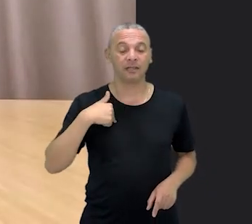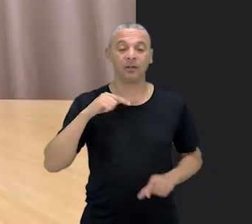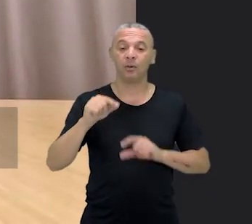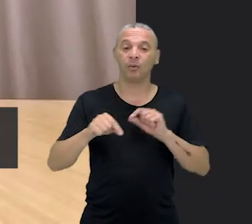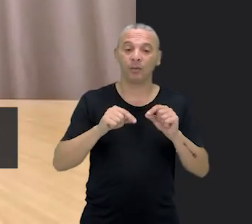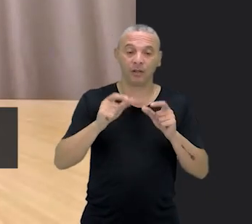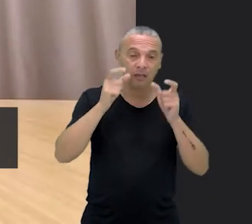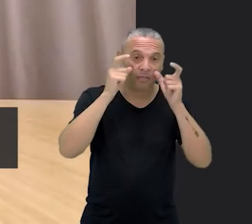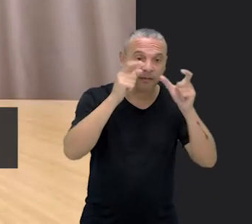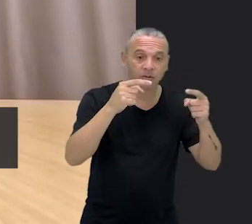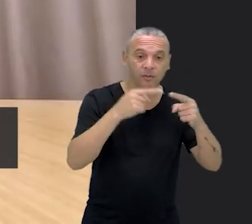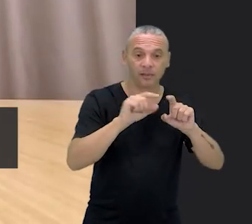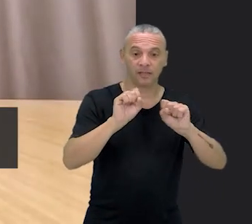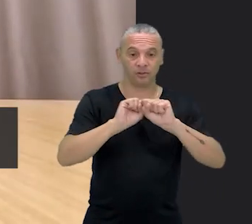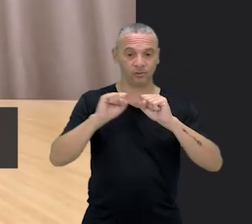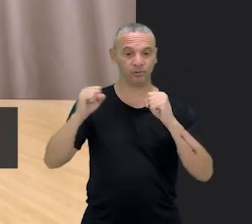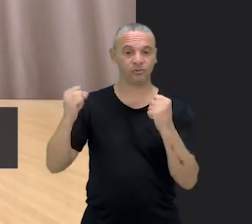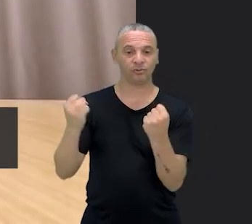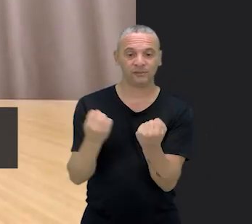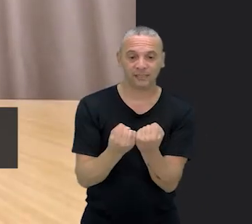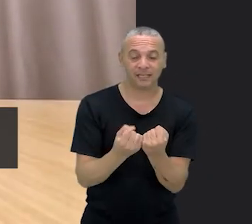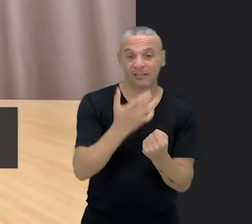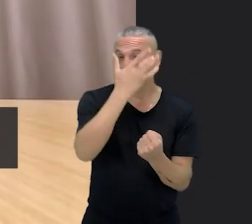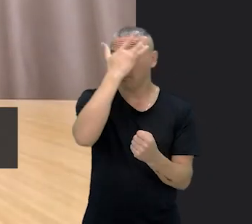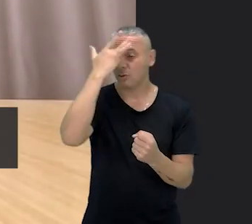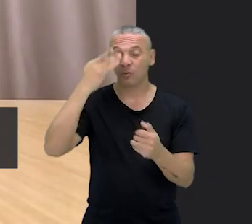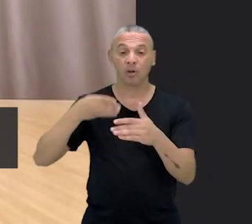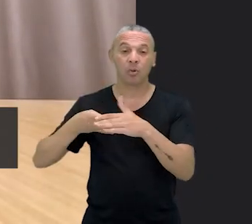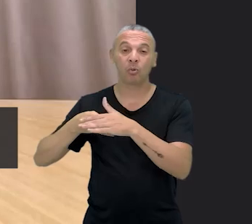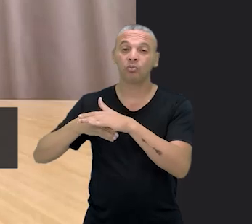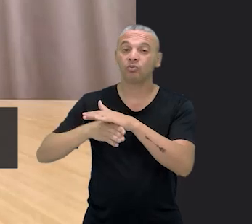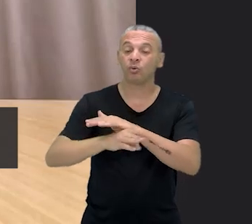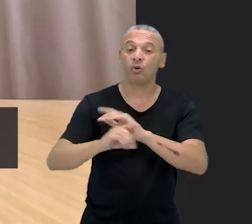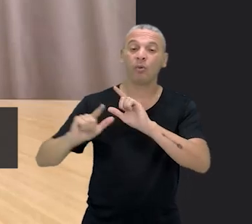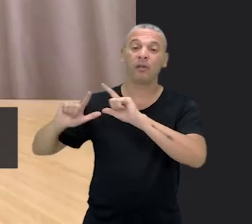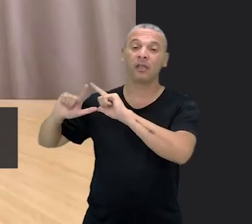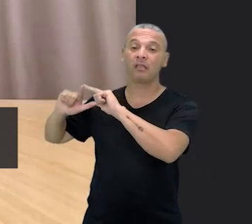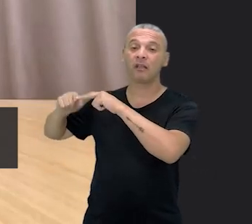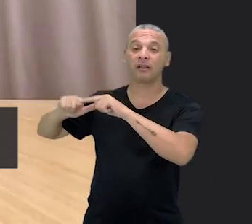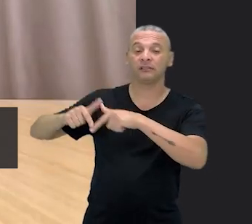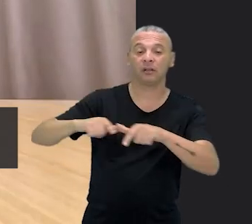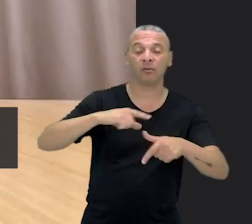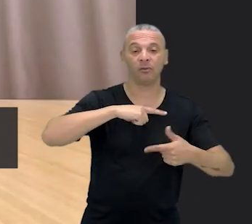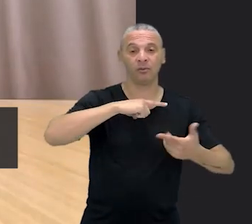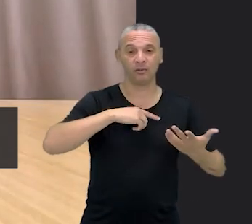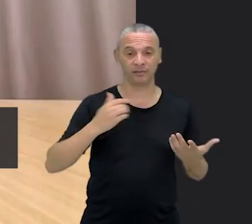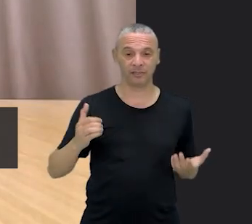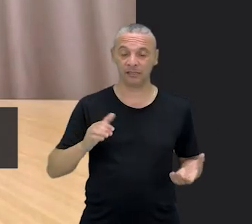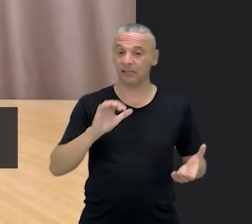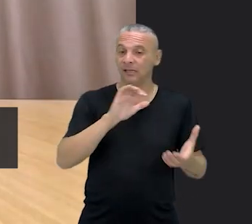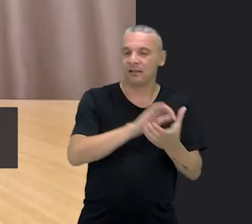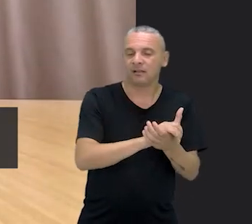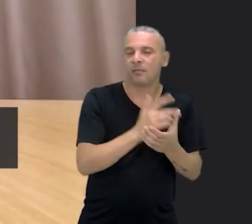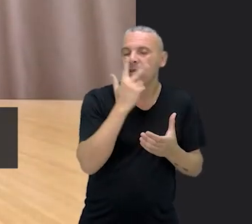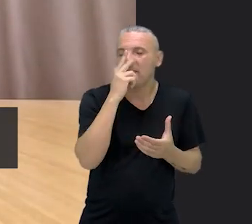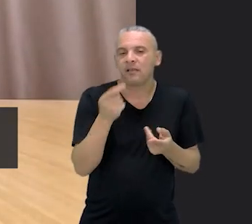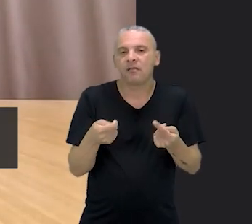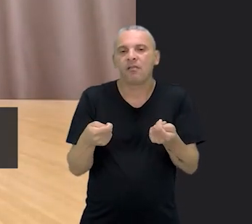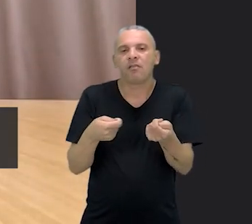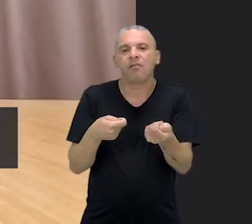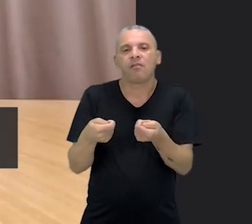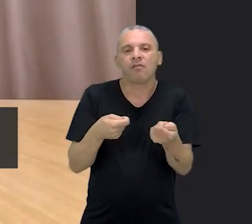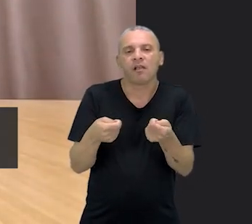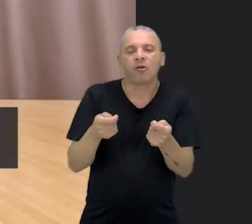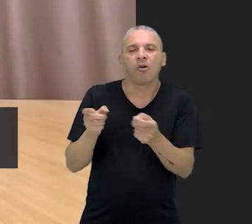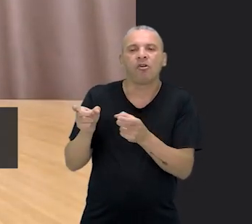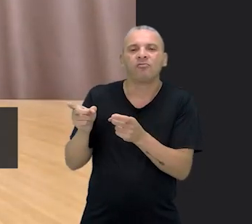é que era uma sociedade dotada de costumes, né? E o casamento era, assim, como um negócio, uma